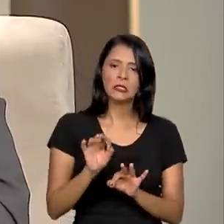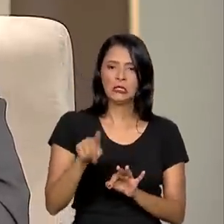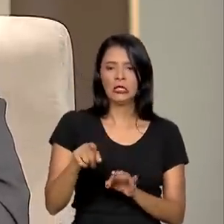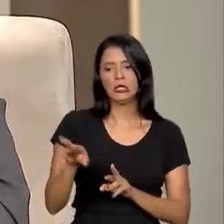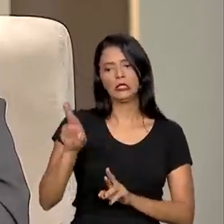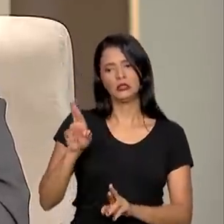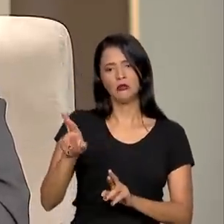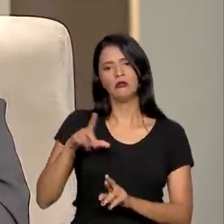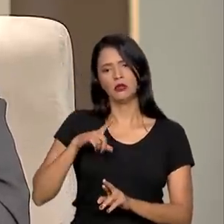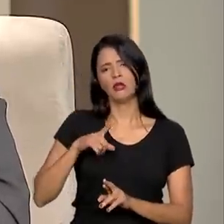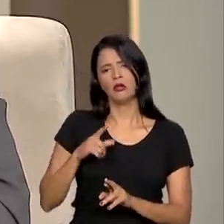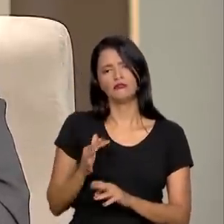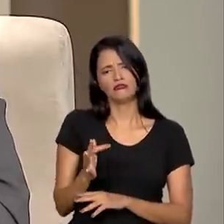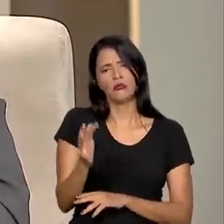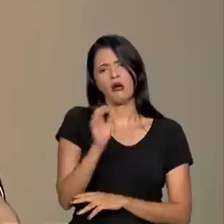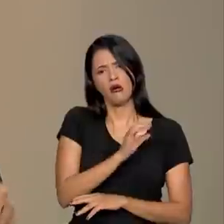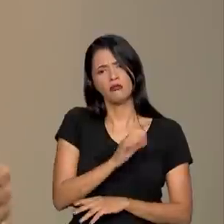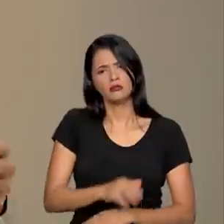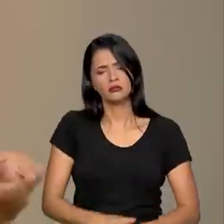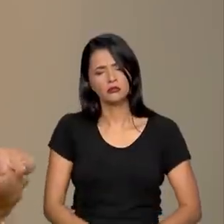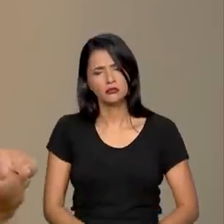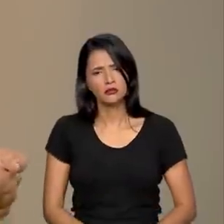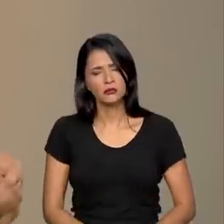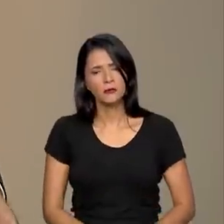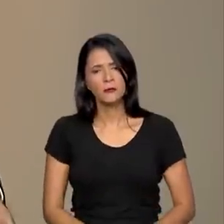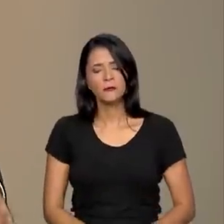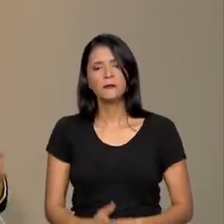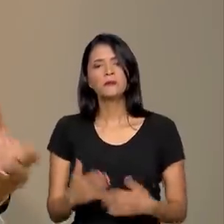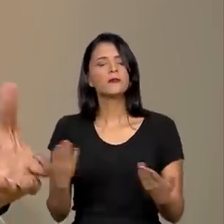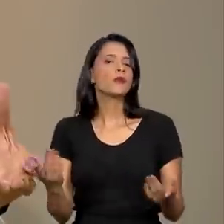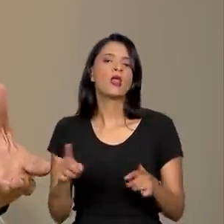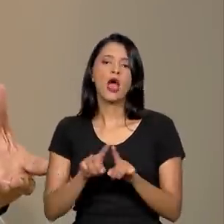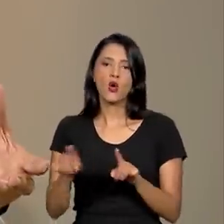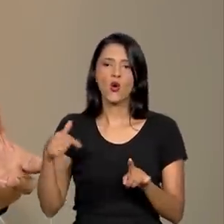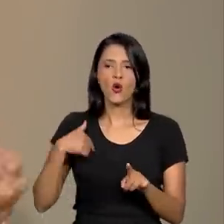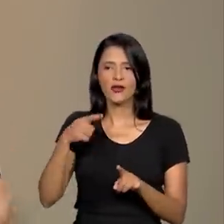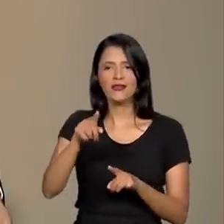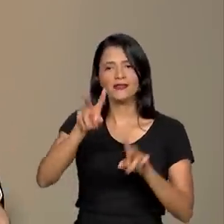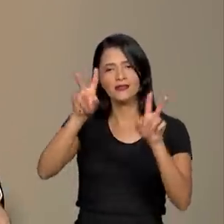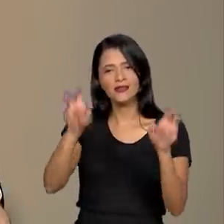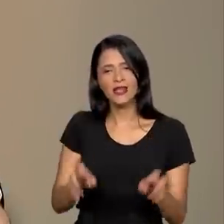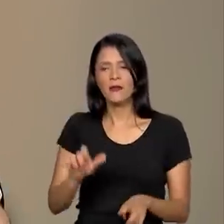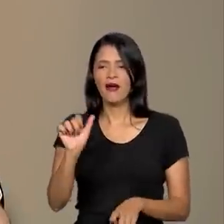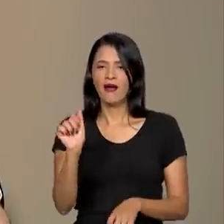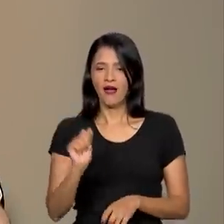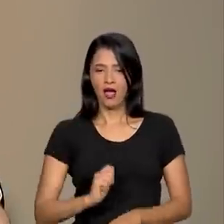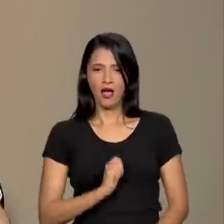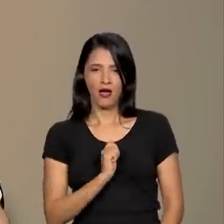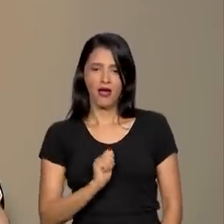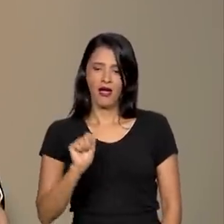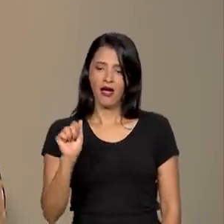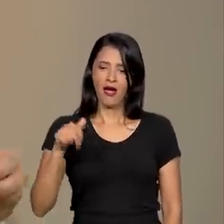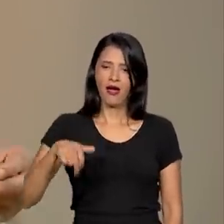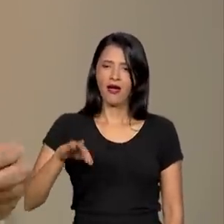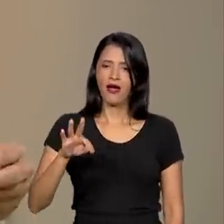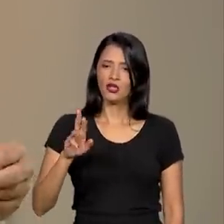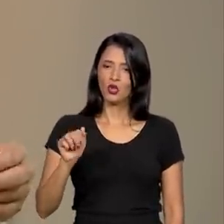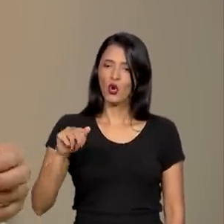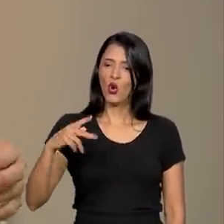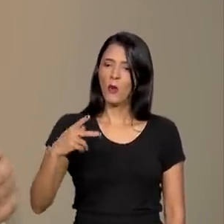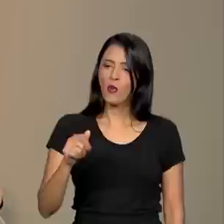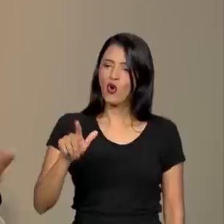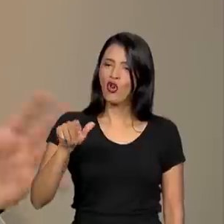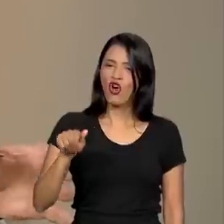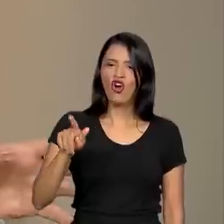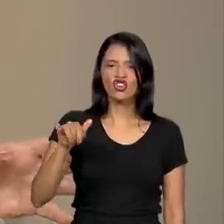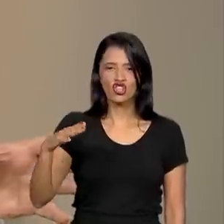expectativa de gerar muito em breve. Agora, além dessa questão antropológica, né, mais que o senhor apontou agora, o senhor também costuma dizer